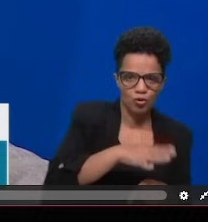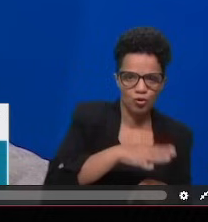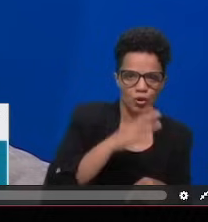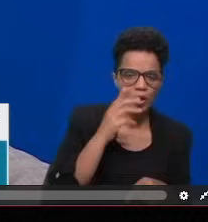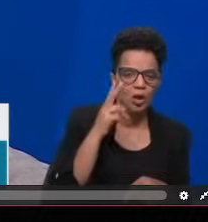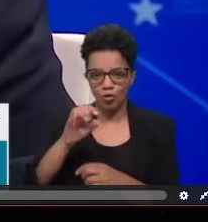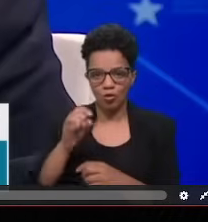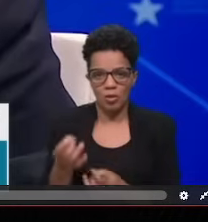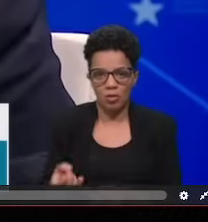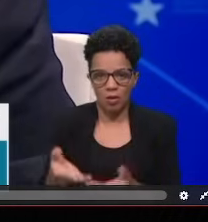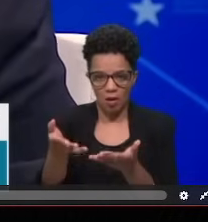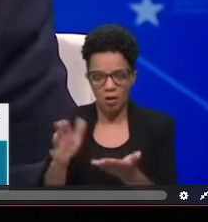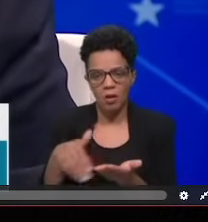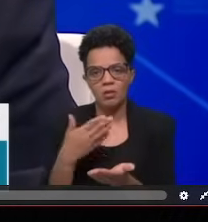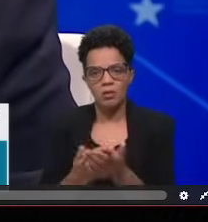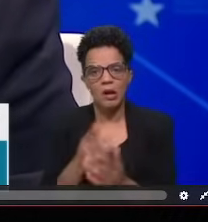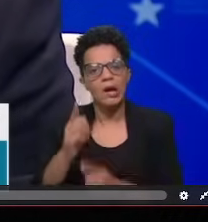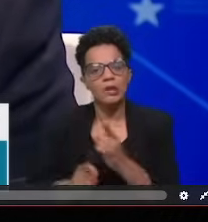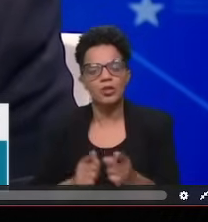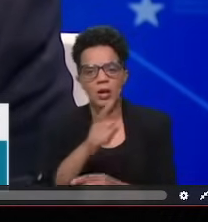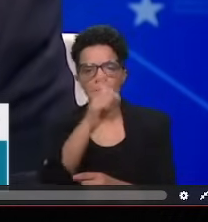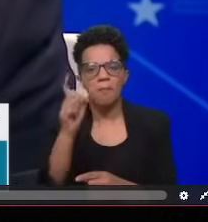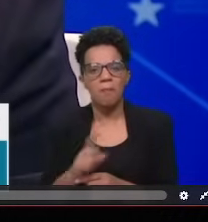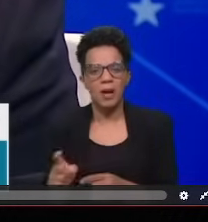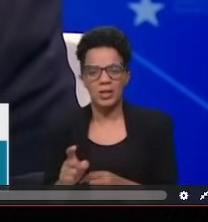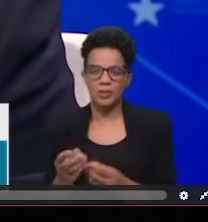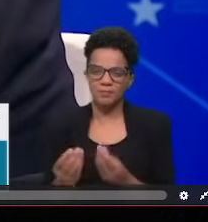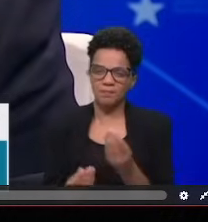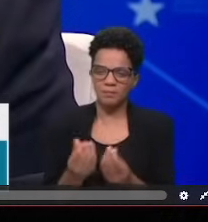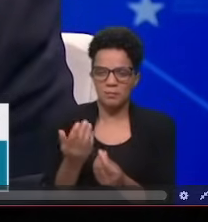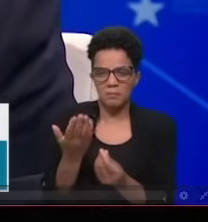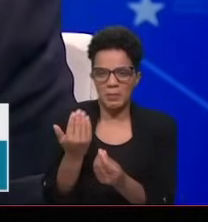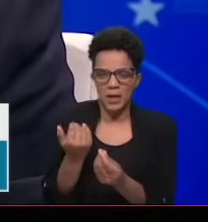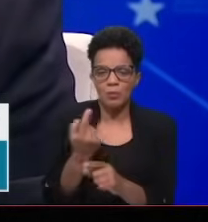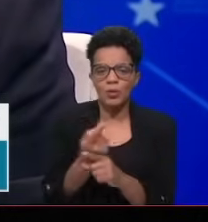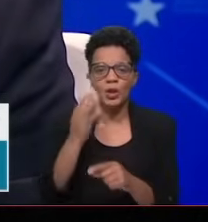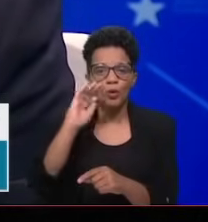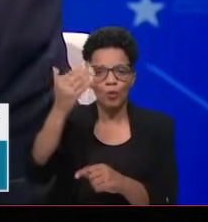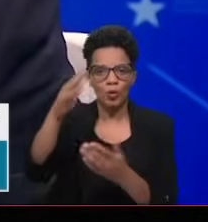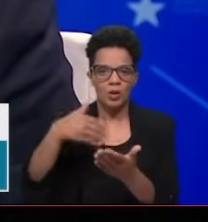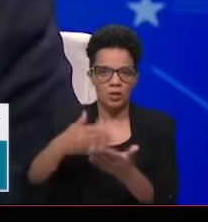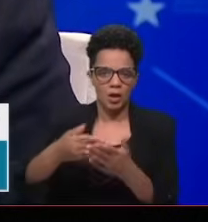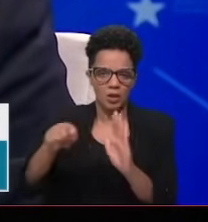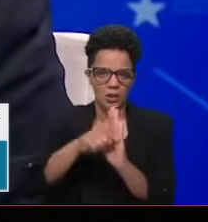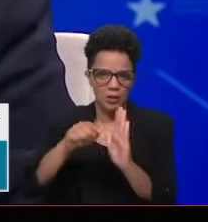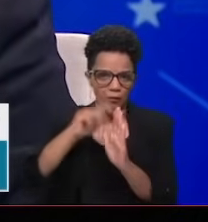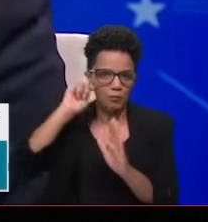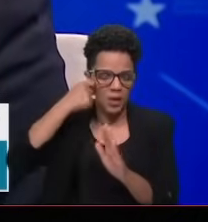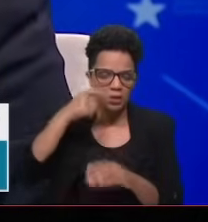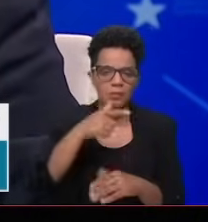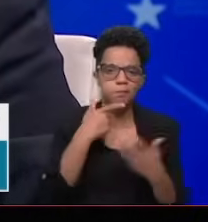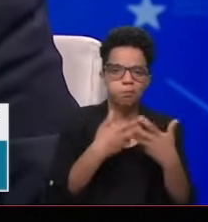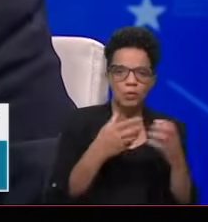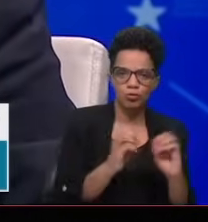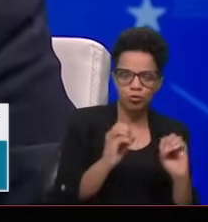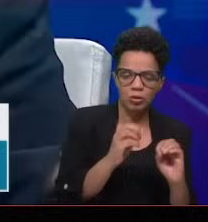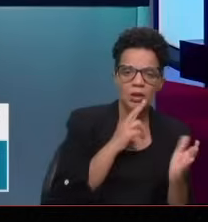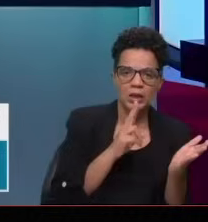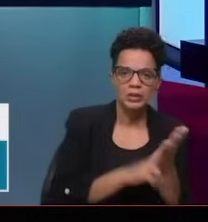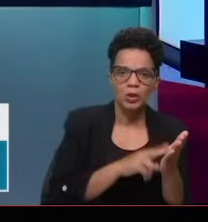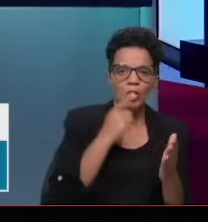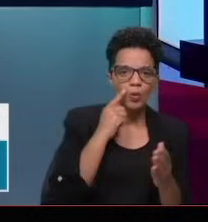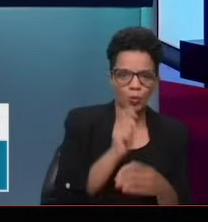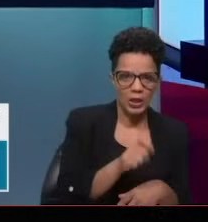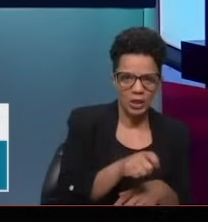cintura de segurança não seguramente de uma paz mal feita que teria no futuro consequências negativas não tem dúvida nenhuma de que a razão está do lado